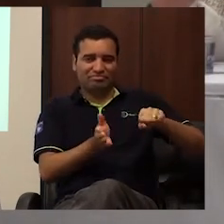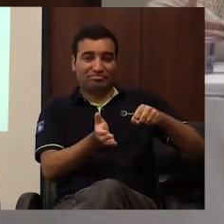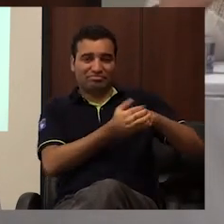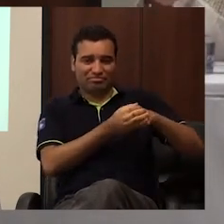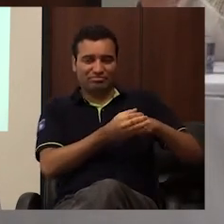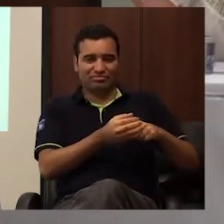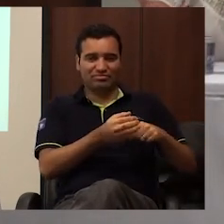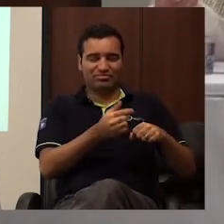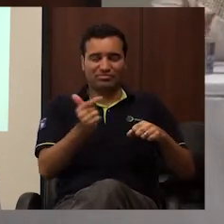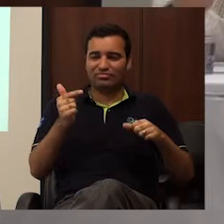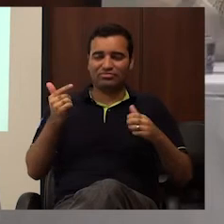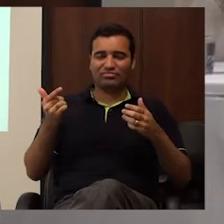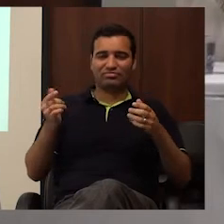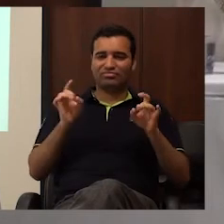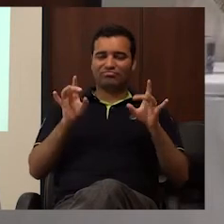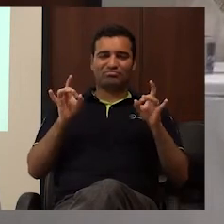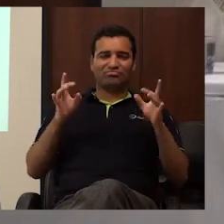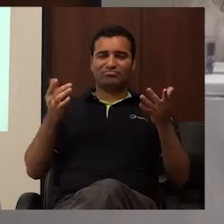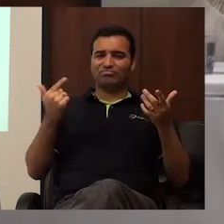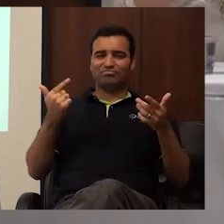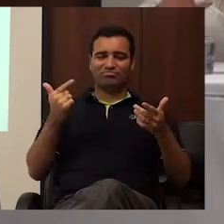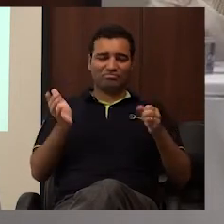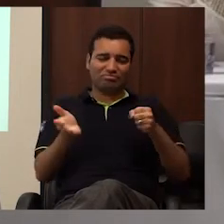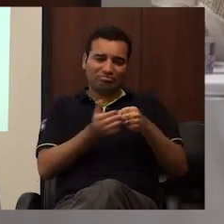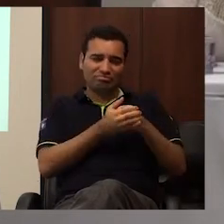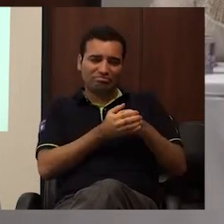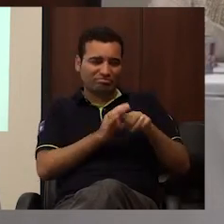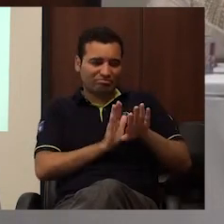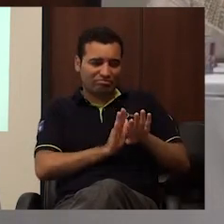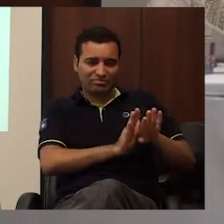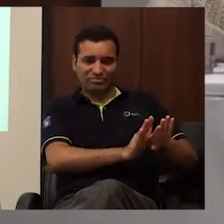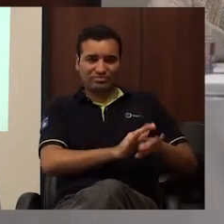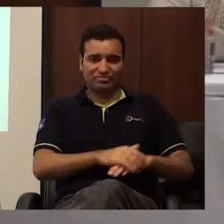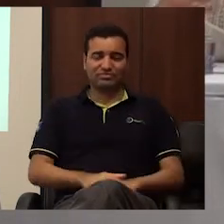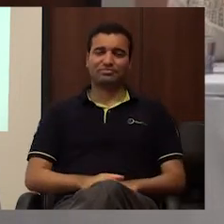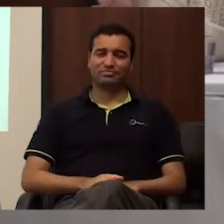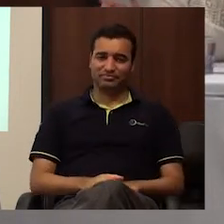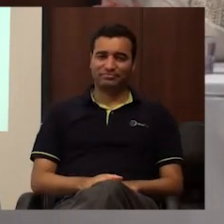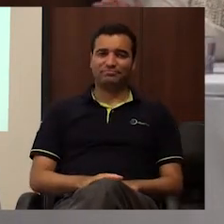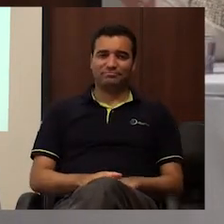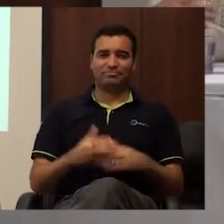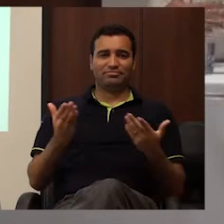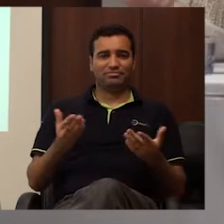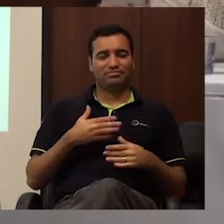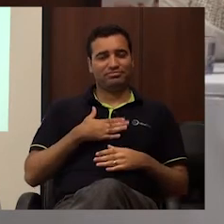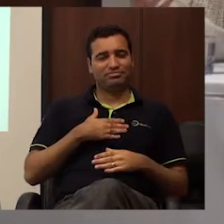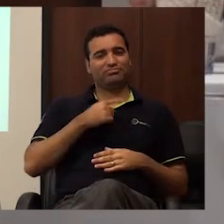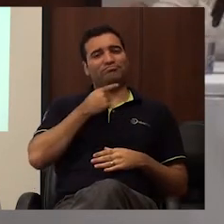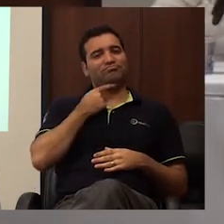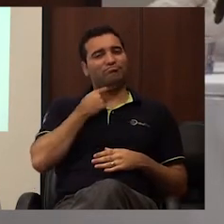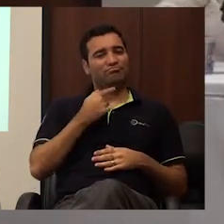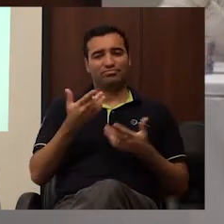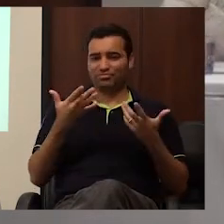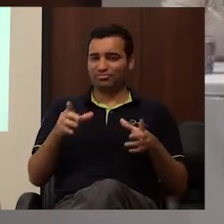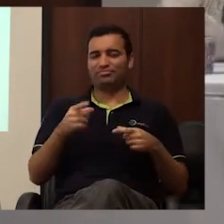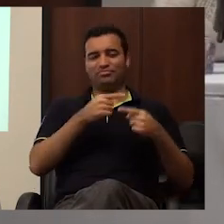De um espaço não privilegiado dentro da escola. Né? Aqui vai, então, o meu desejo de que isso não